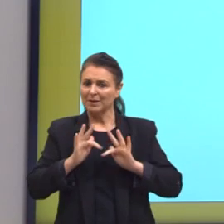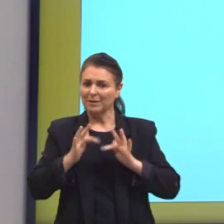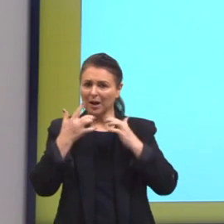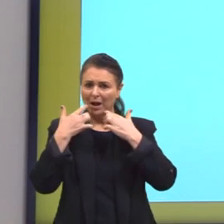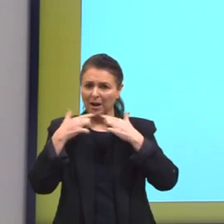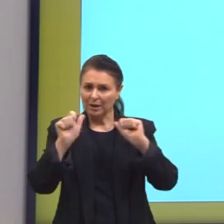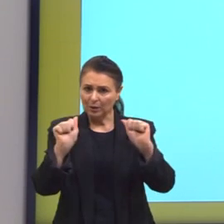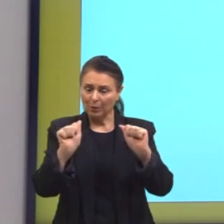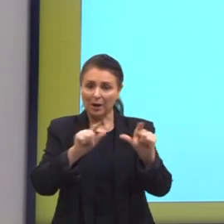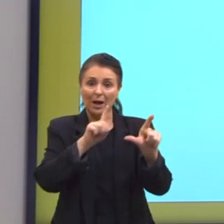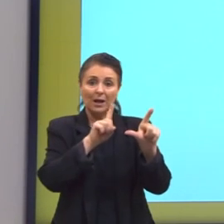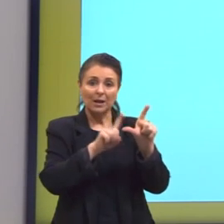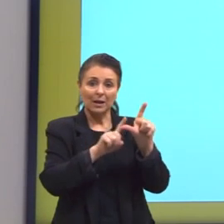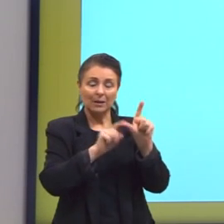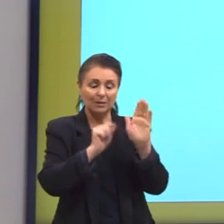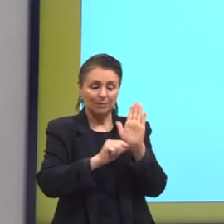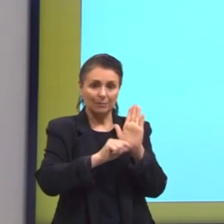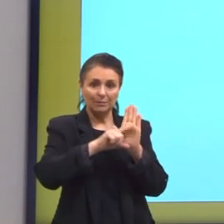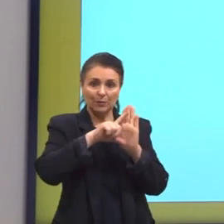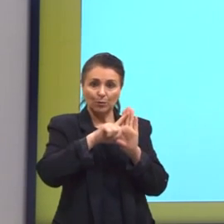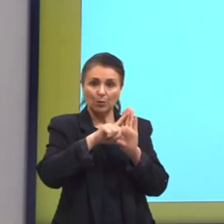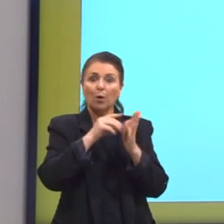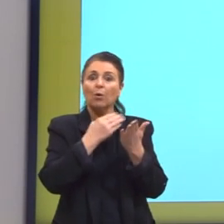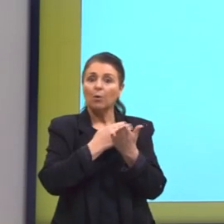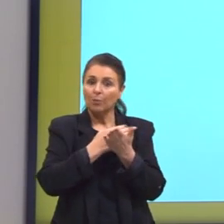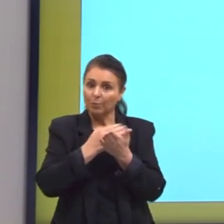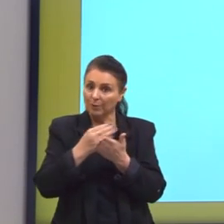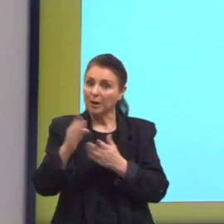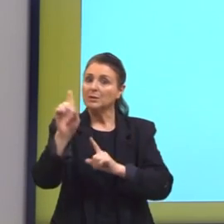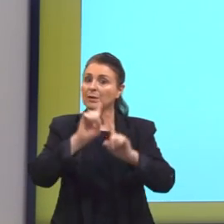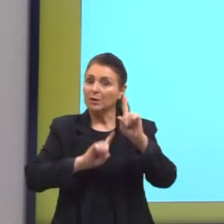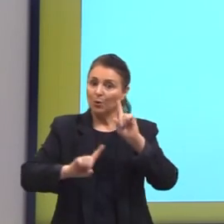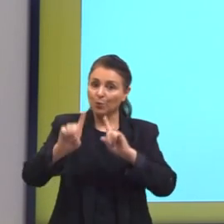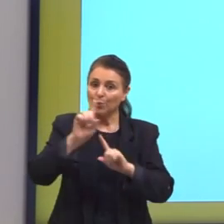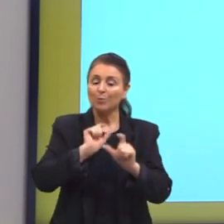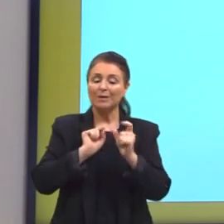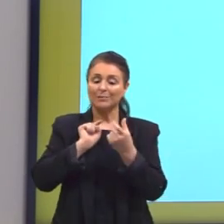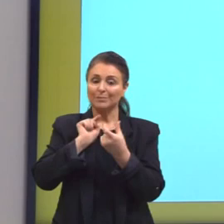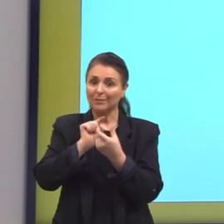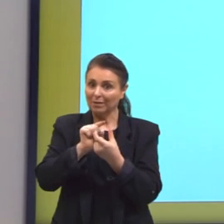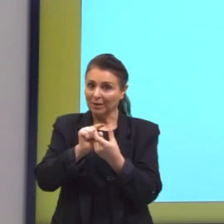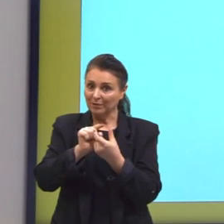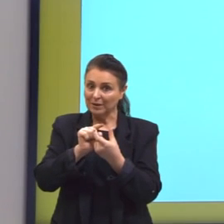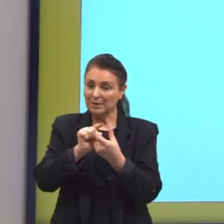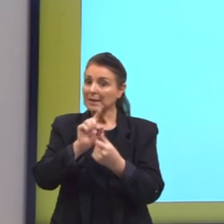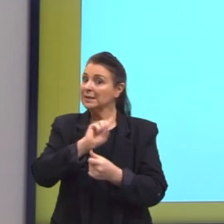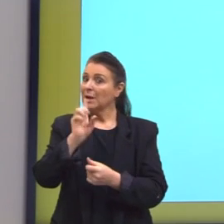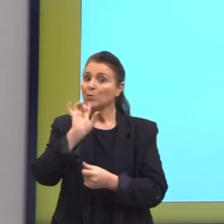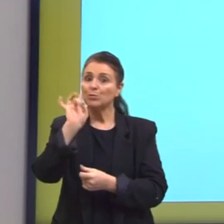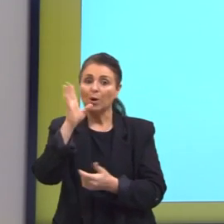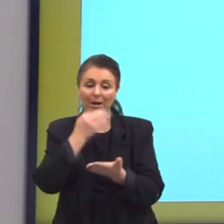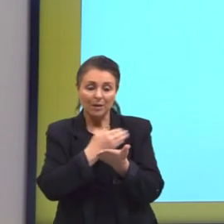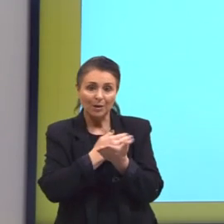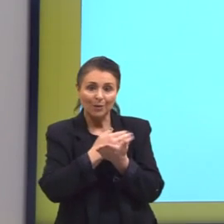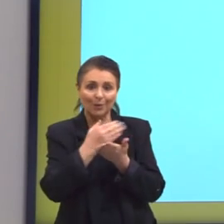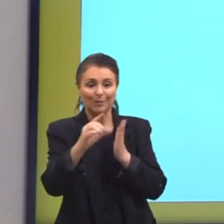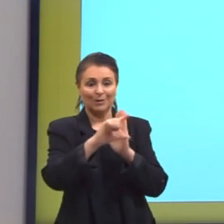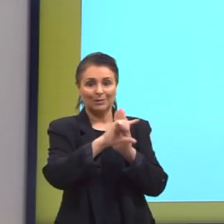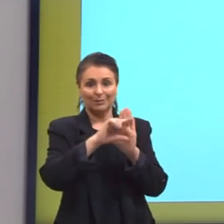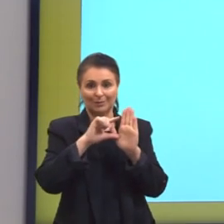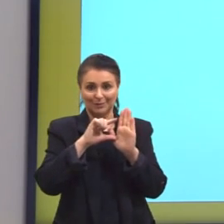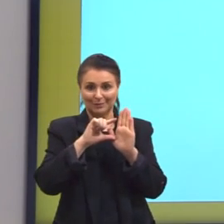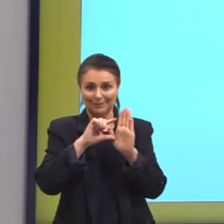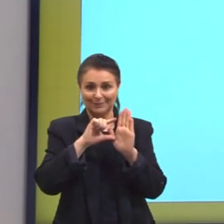letras maiúsculas vão em algumas palavras além da primeira que inicia o parágrafo